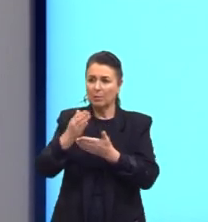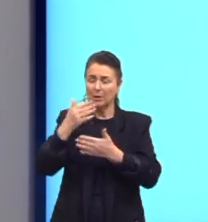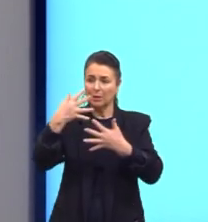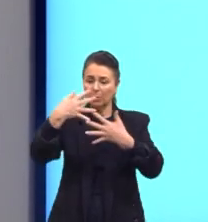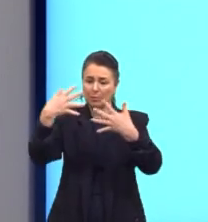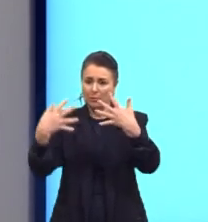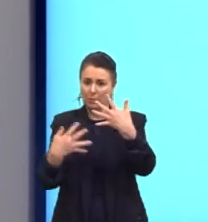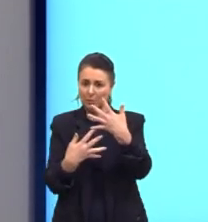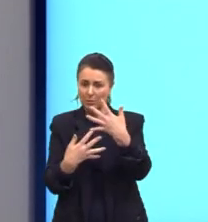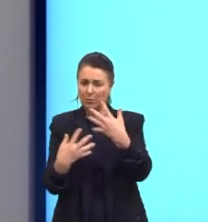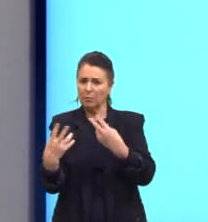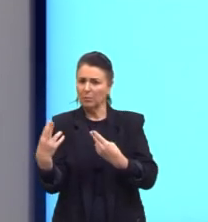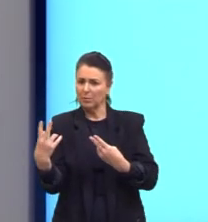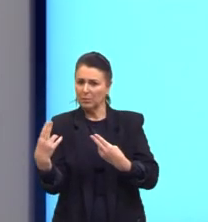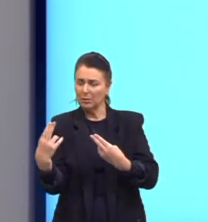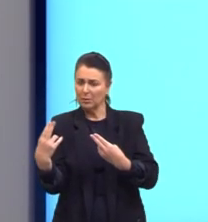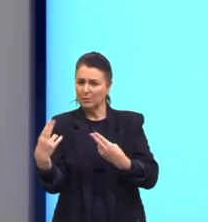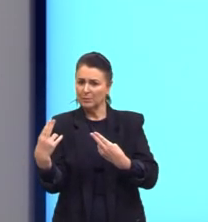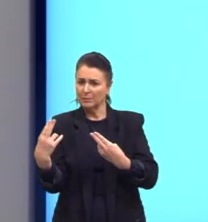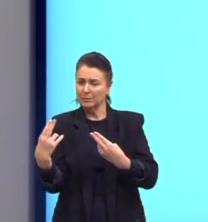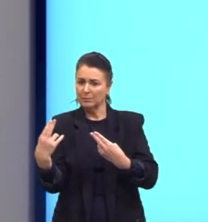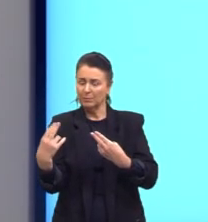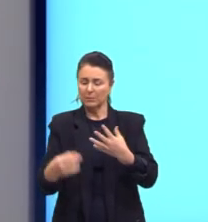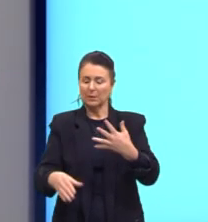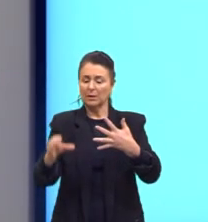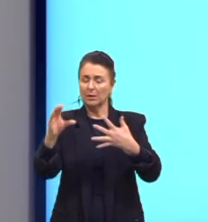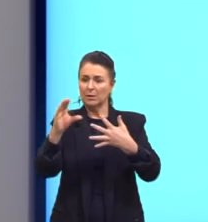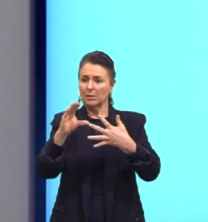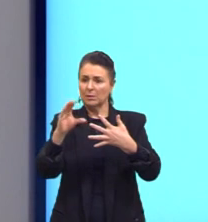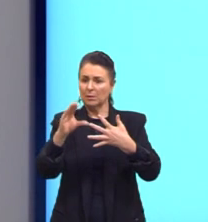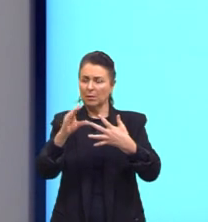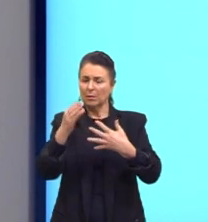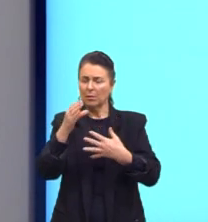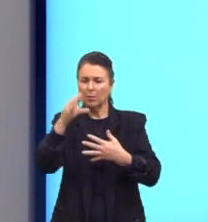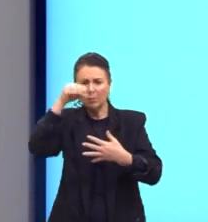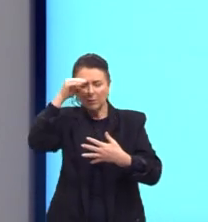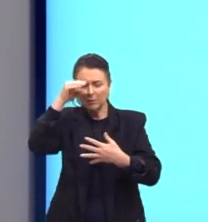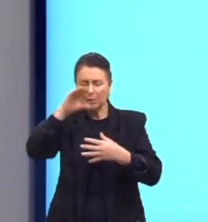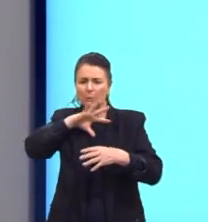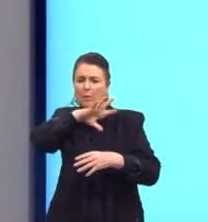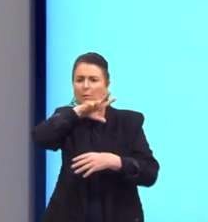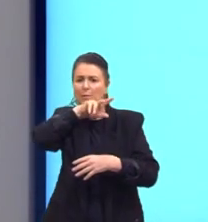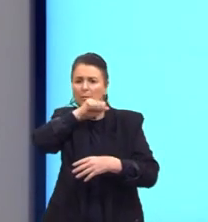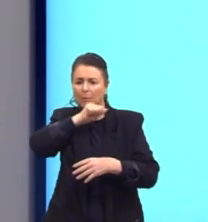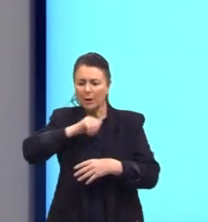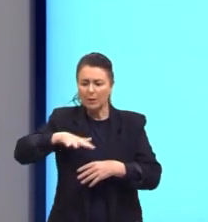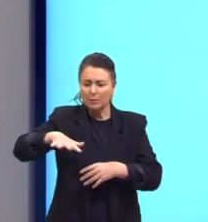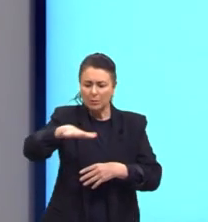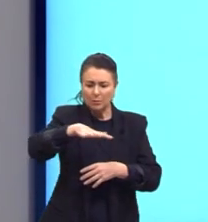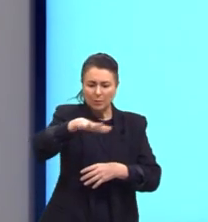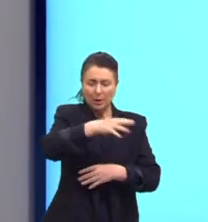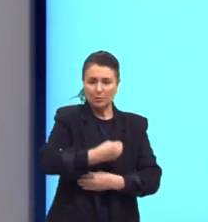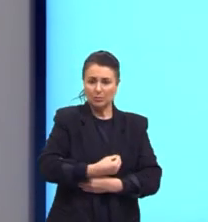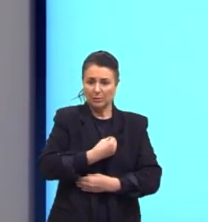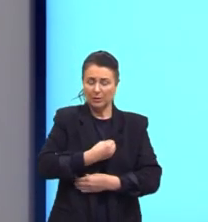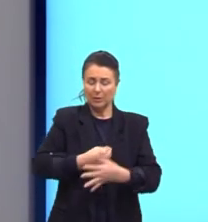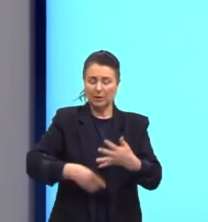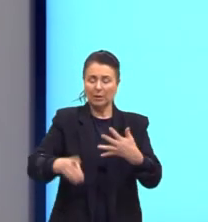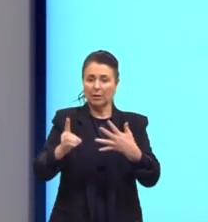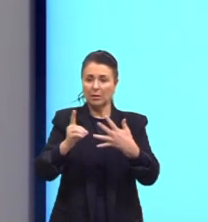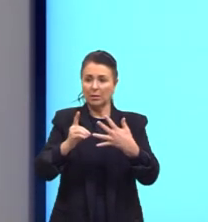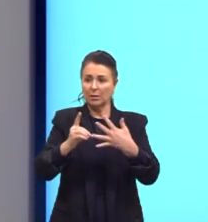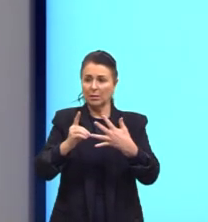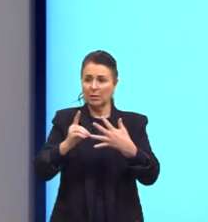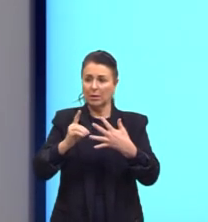mutações similares a esses organismos letra ser observar um Esses animais em seus nichos ecológicos entra